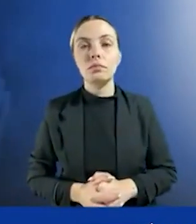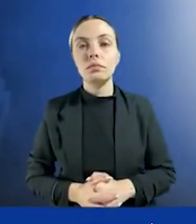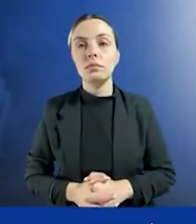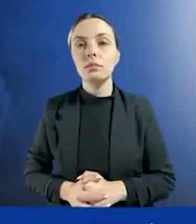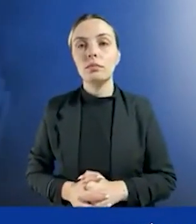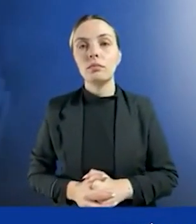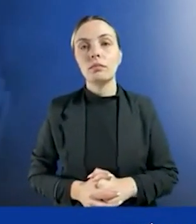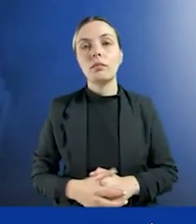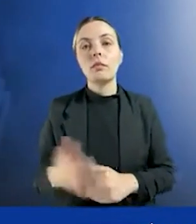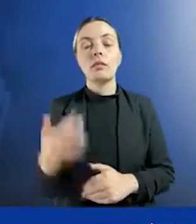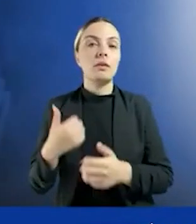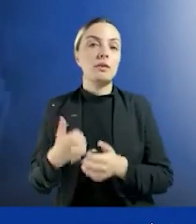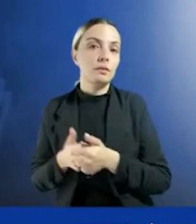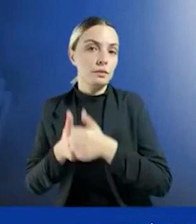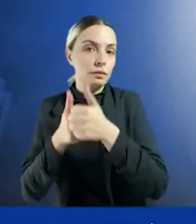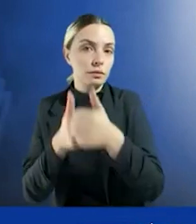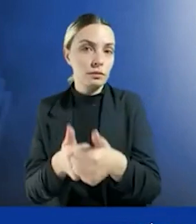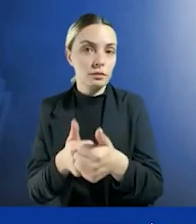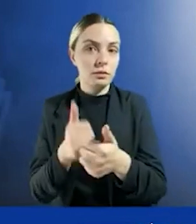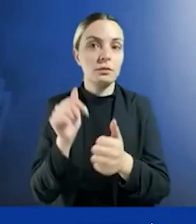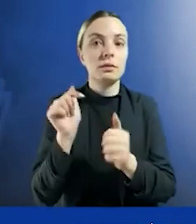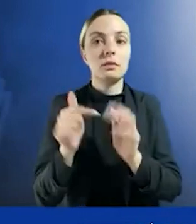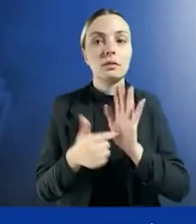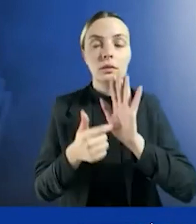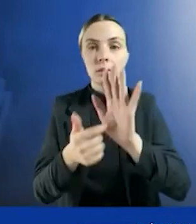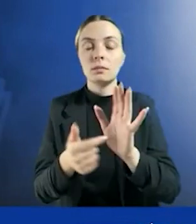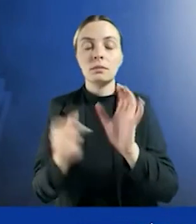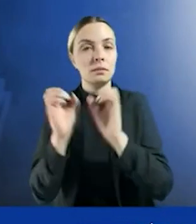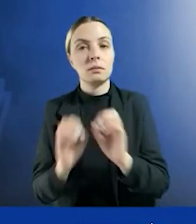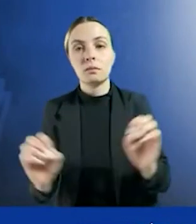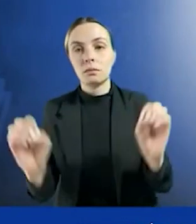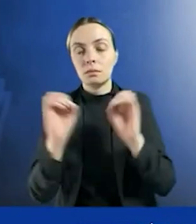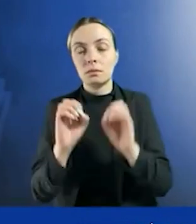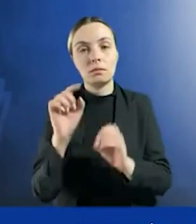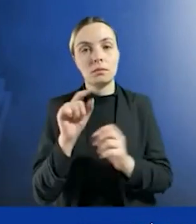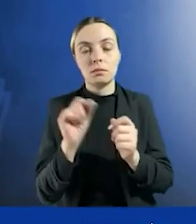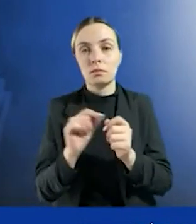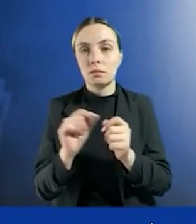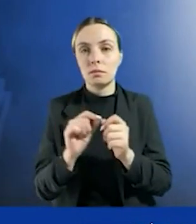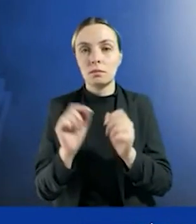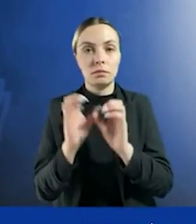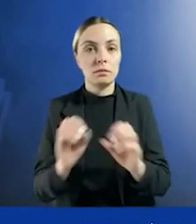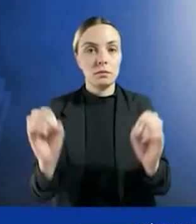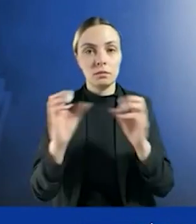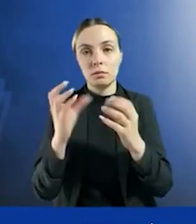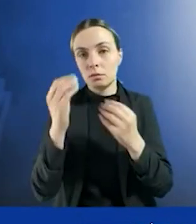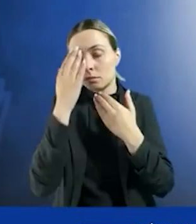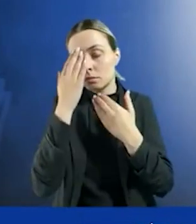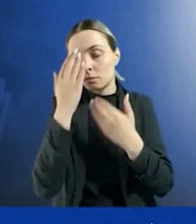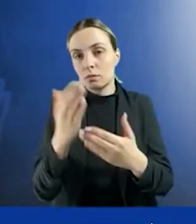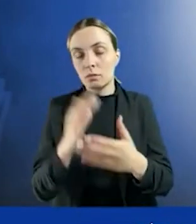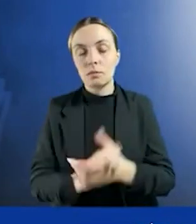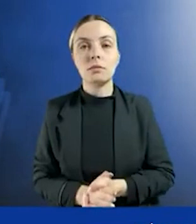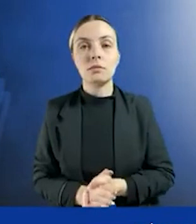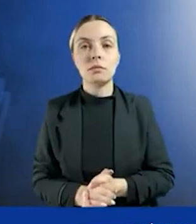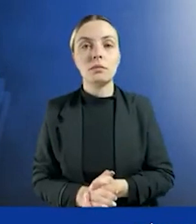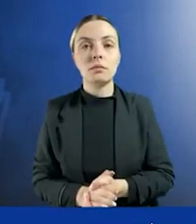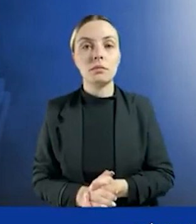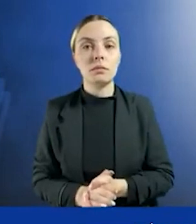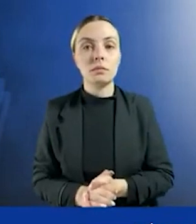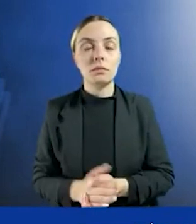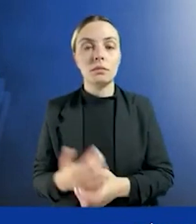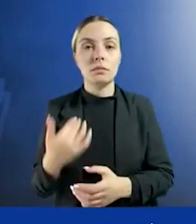Acompanhei essa apresentação excelente feita pela senhora. Foi excelente, obrigado. Eu preciso dizer que a primeira vez que eu fui para o Brasil